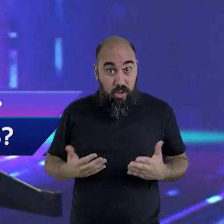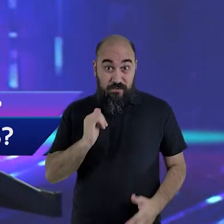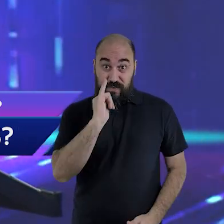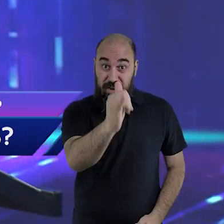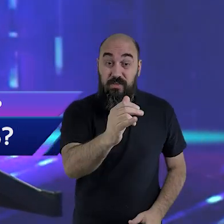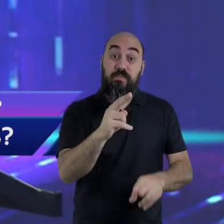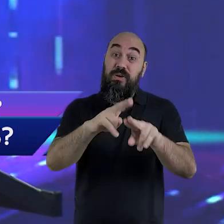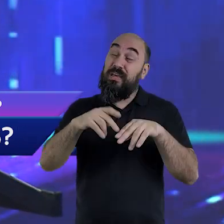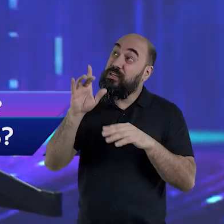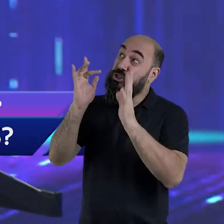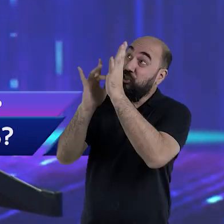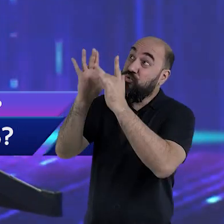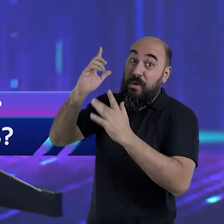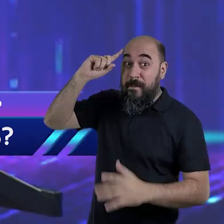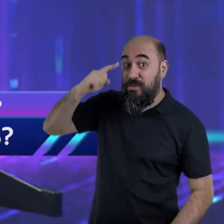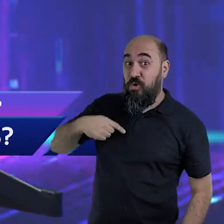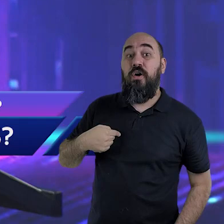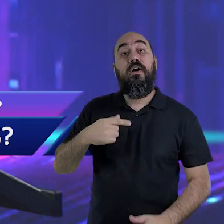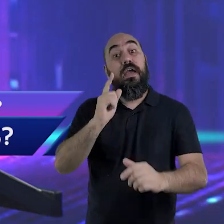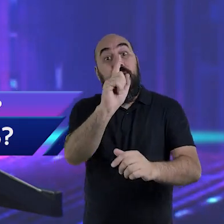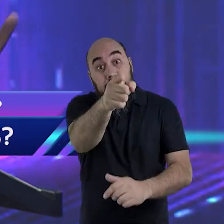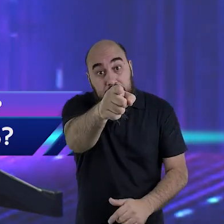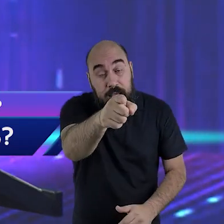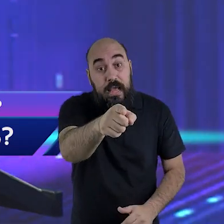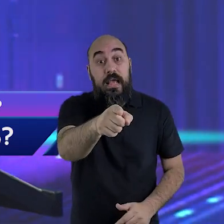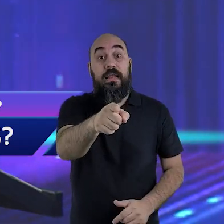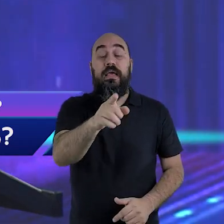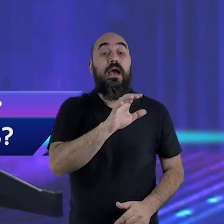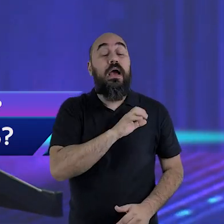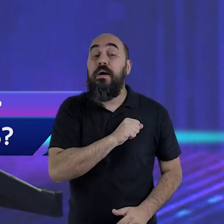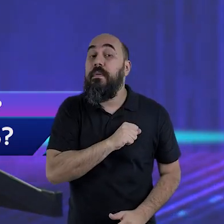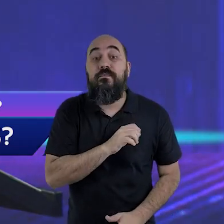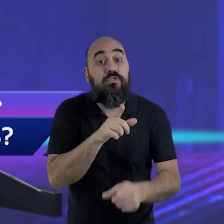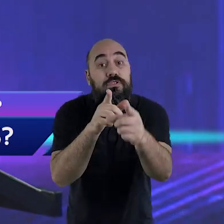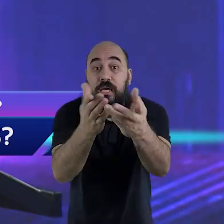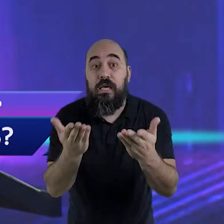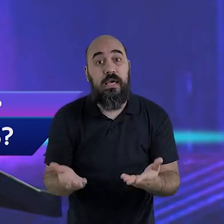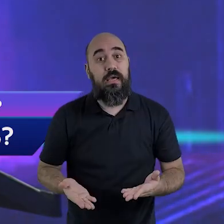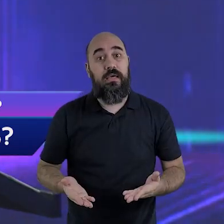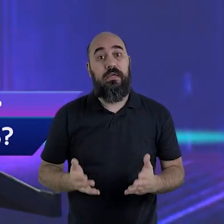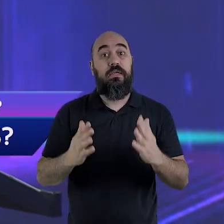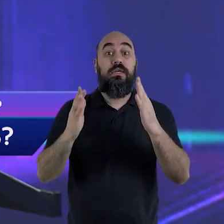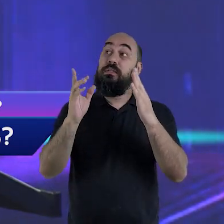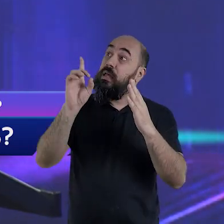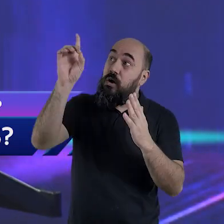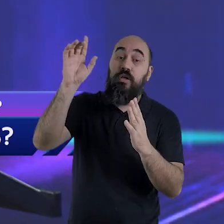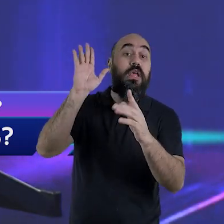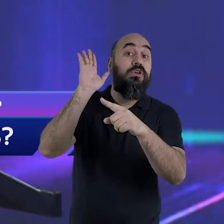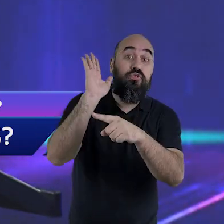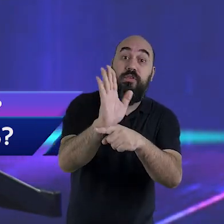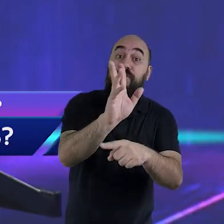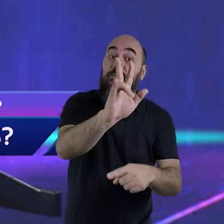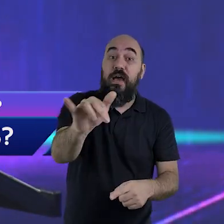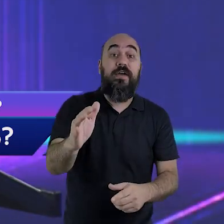se importa com a sua vida, e para dizer que não importa o que tenha passado, Deus te ajudará a encontrar a